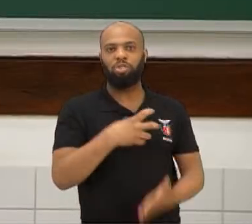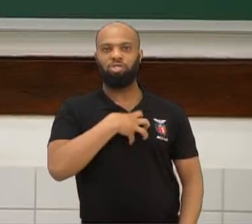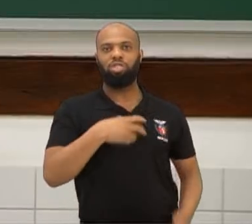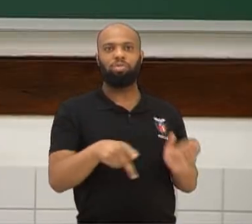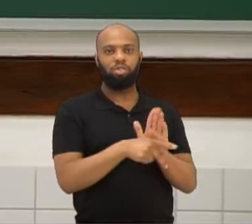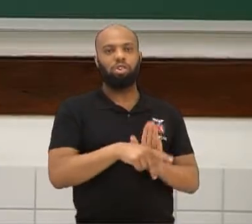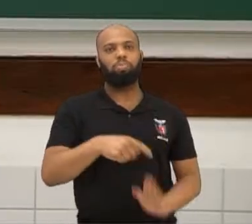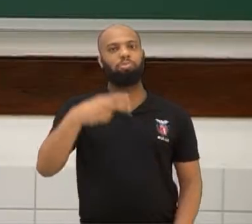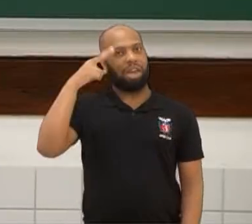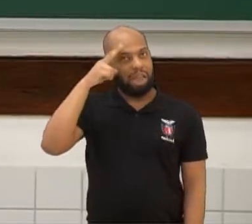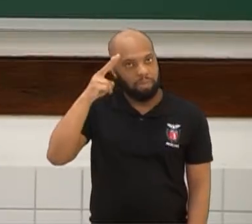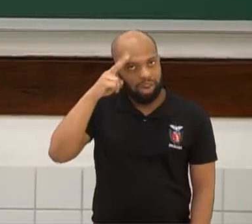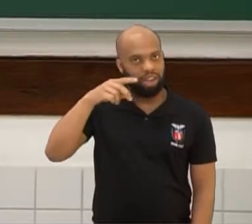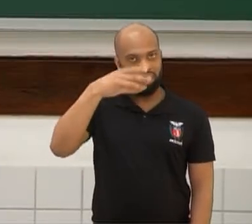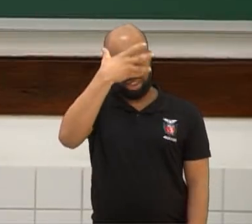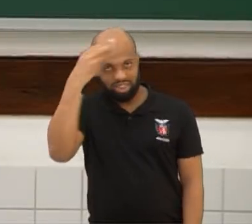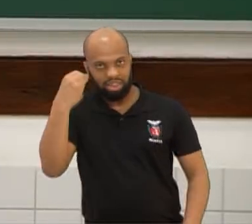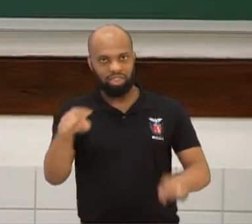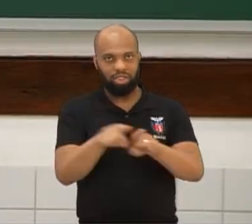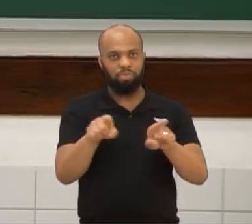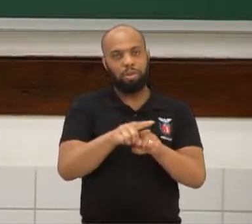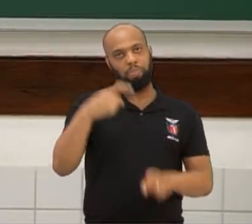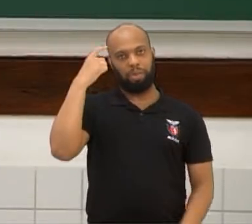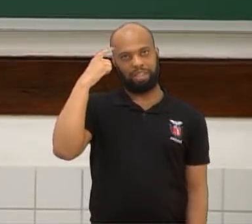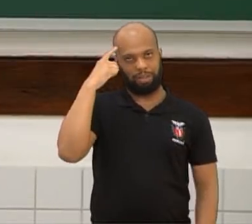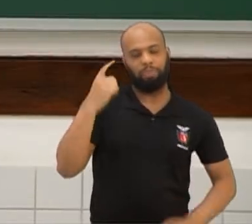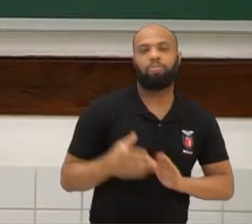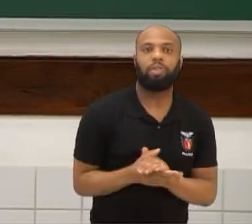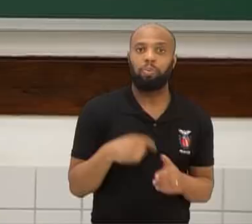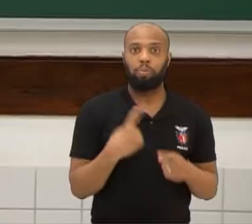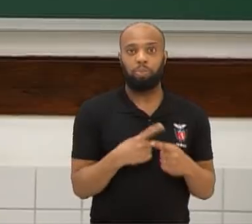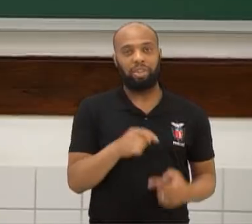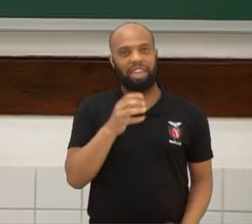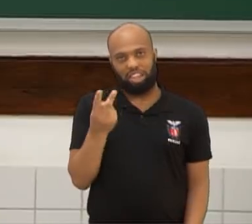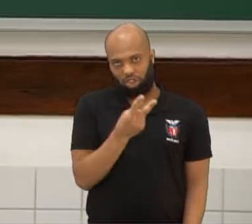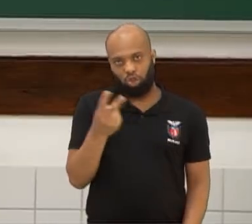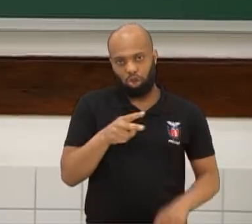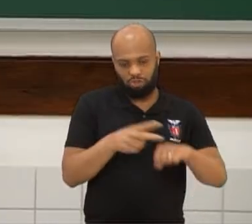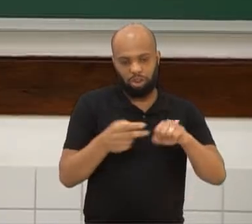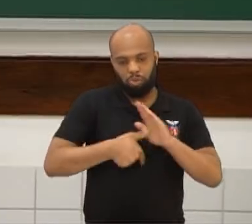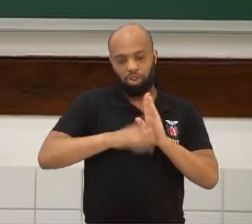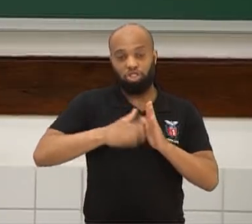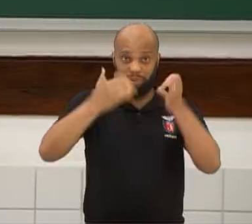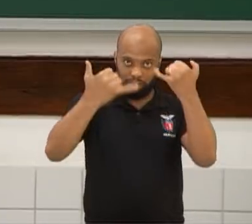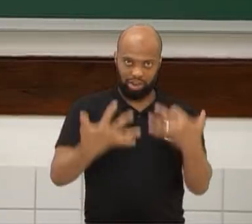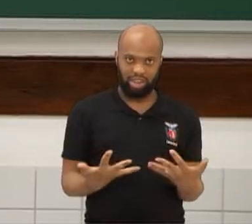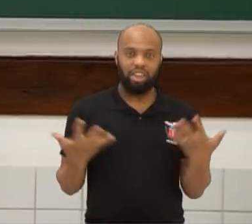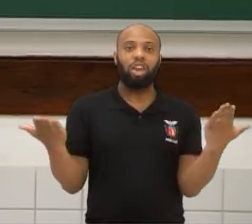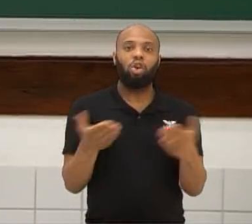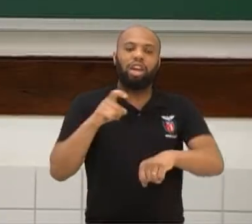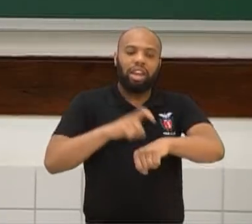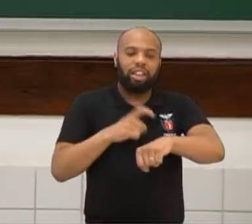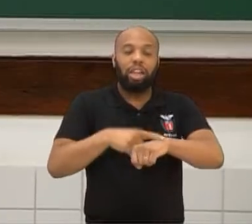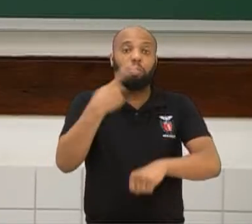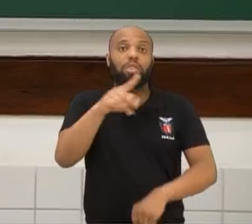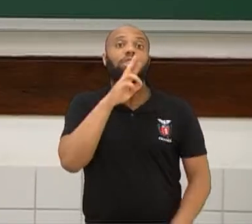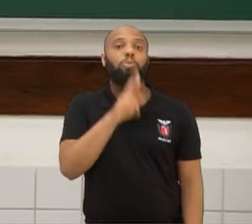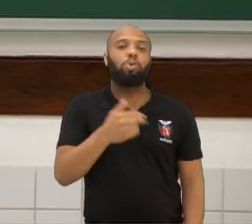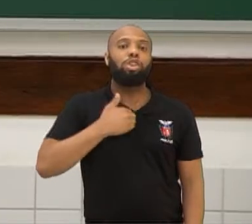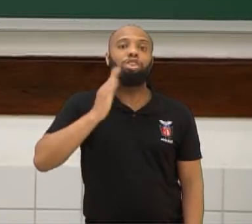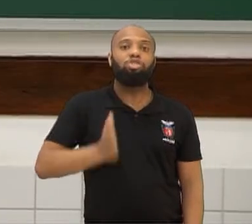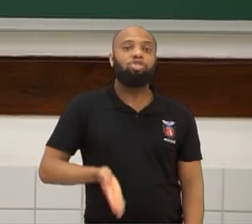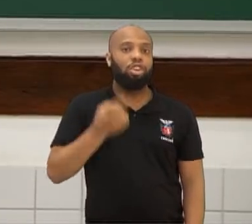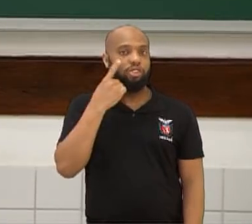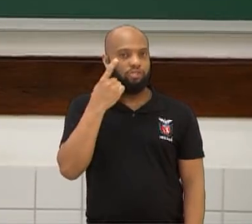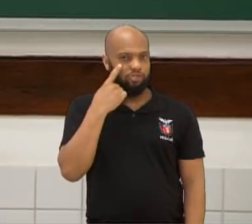modelo de pensamento para a gente compreender que o verbo é lembrar e esquecer, tá? Então um tempinho e na sequência eu volto para